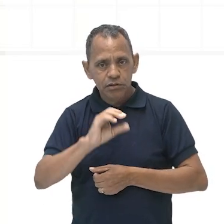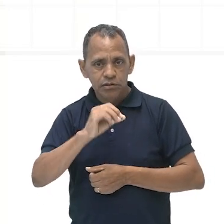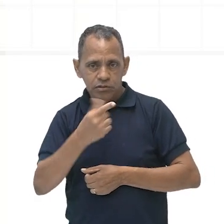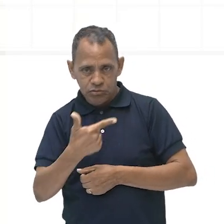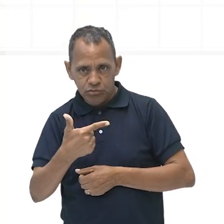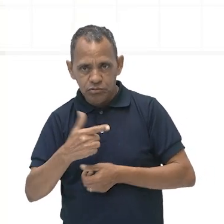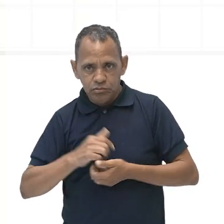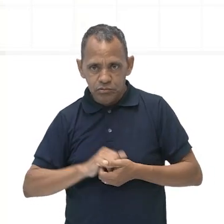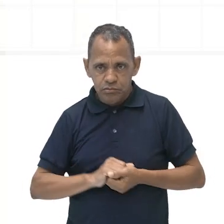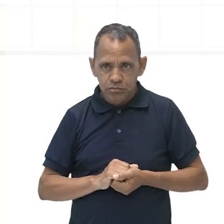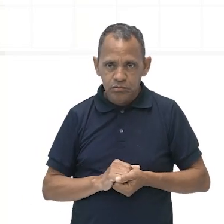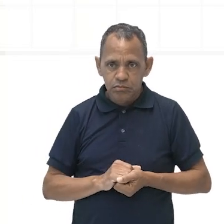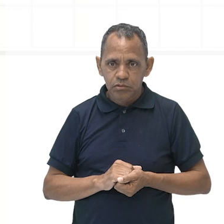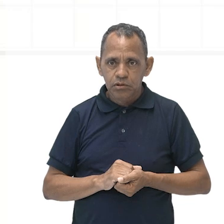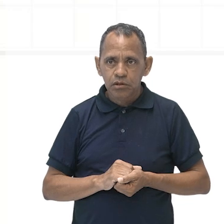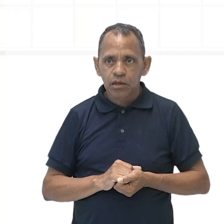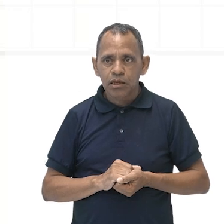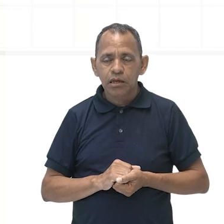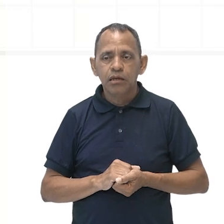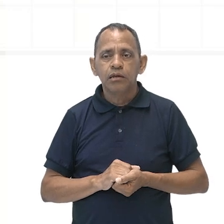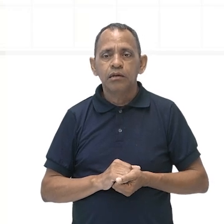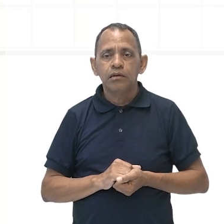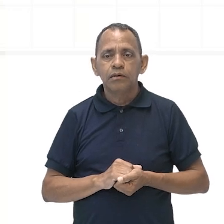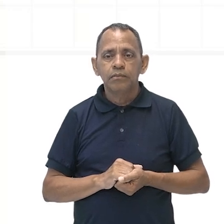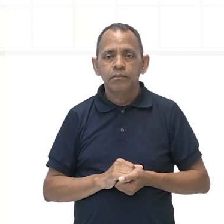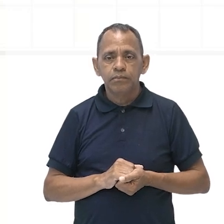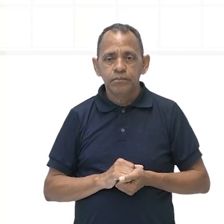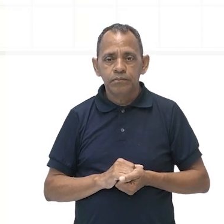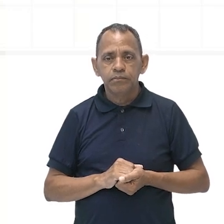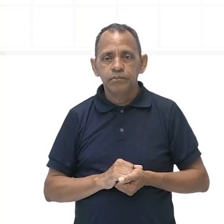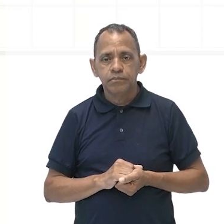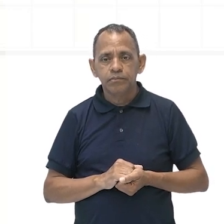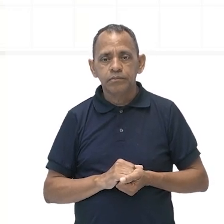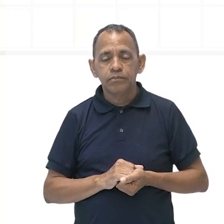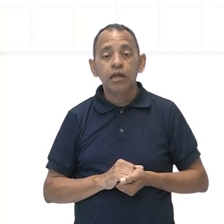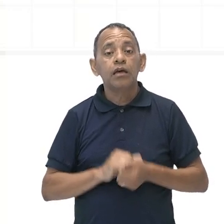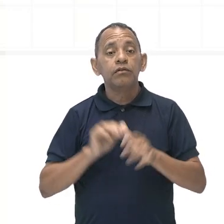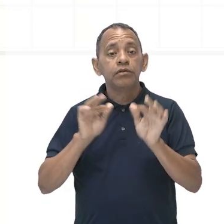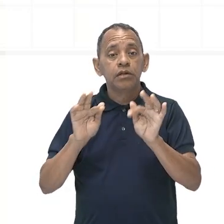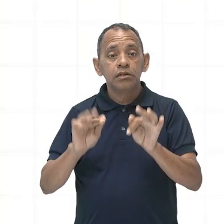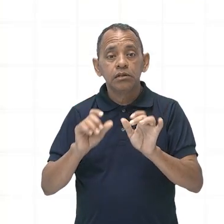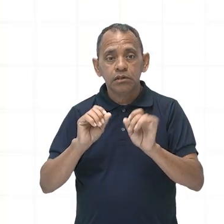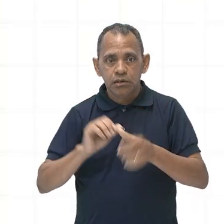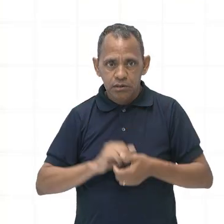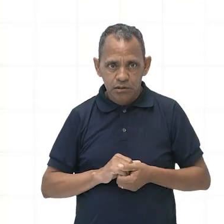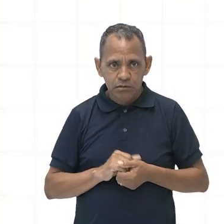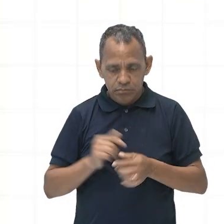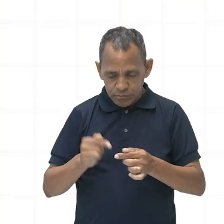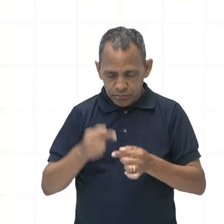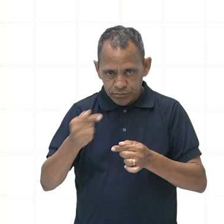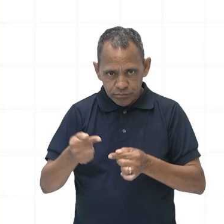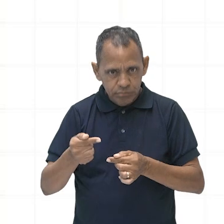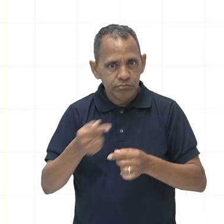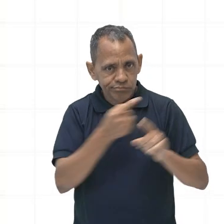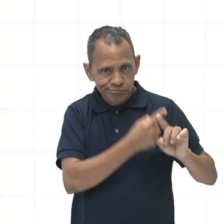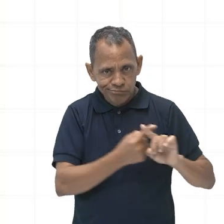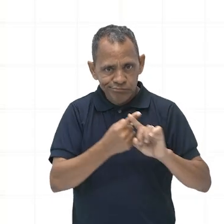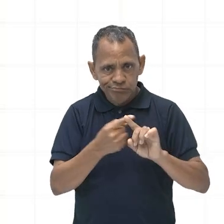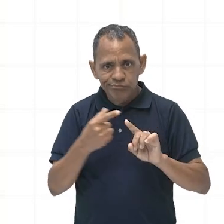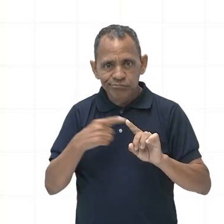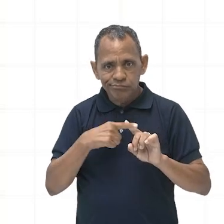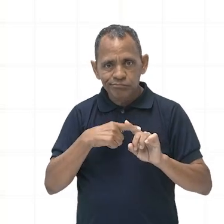0,02, né? 0,02 não, a 0,2. E, por fim, a nossa próxima propriedade, que